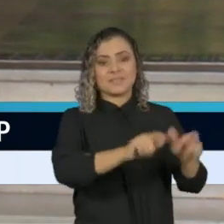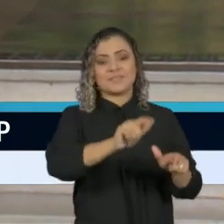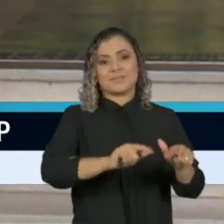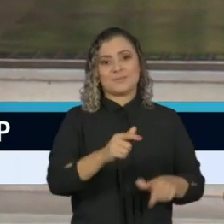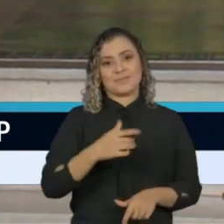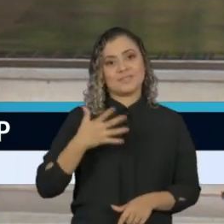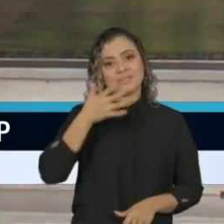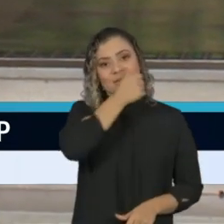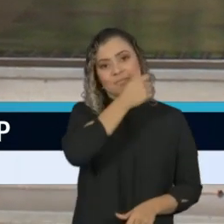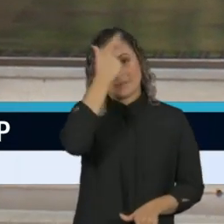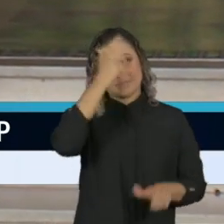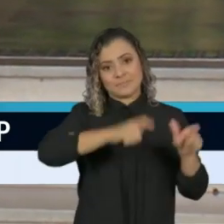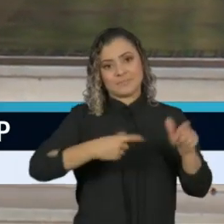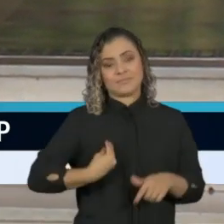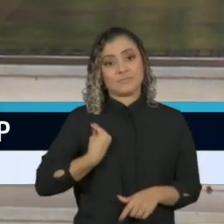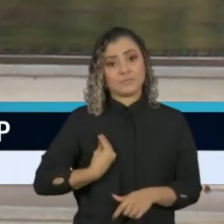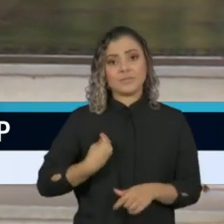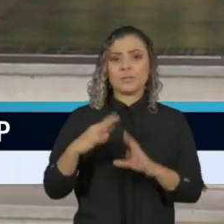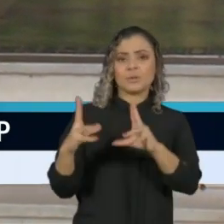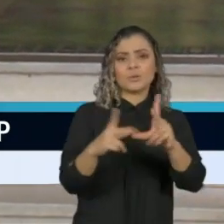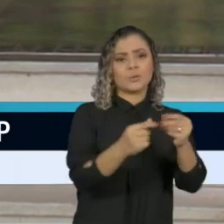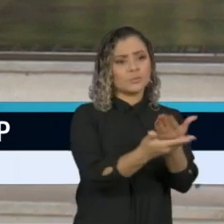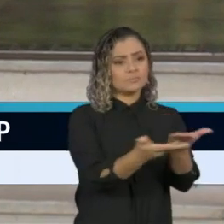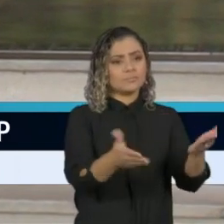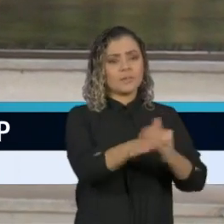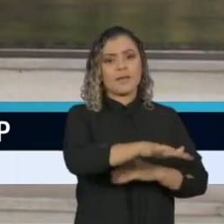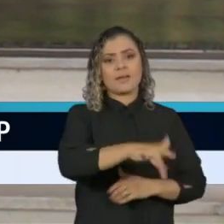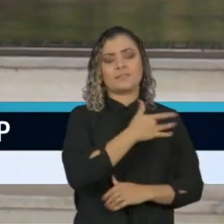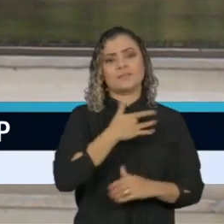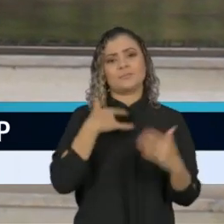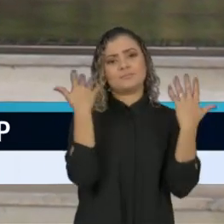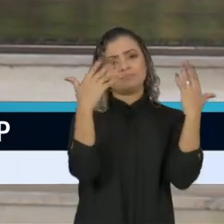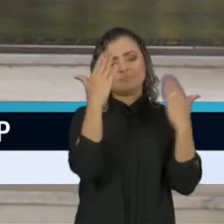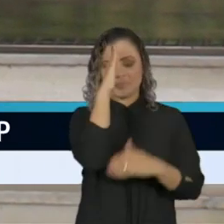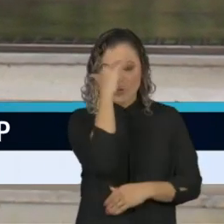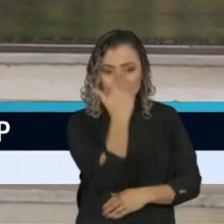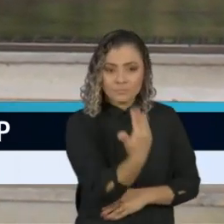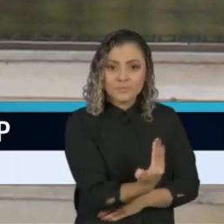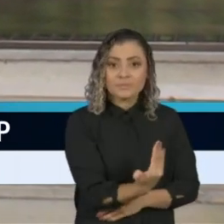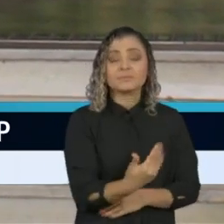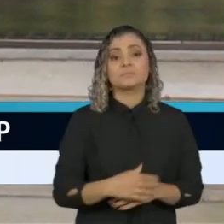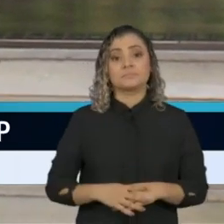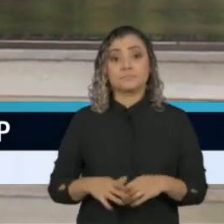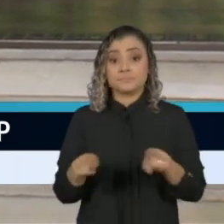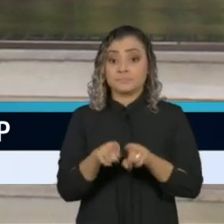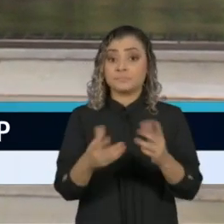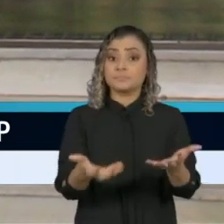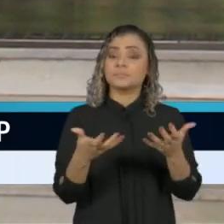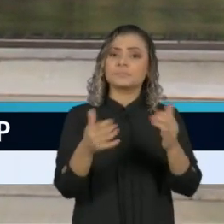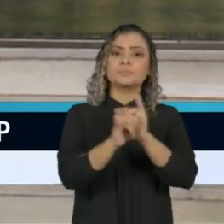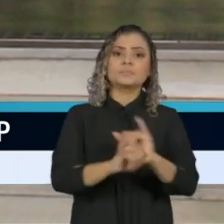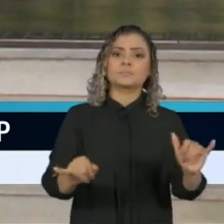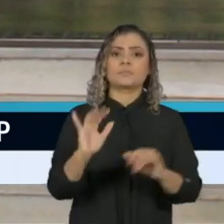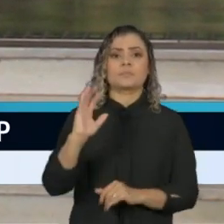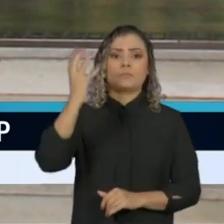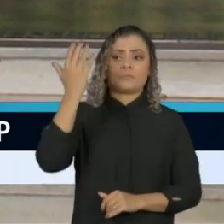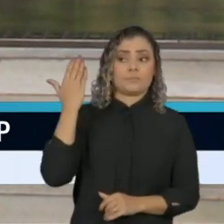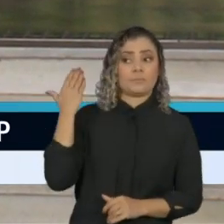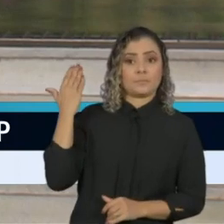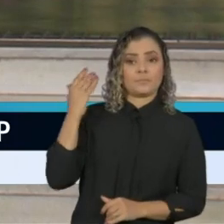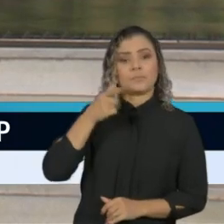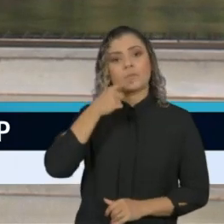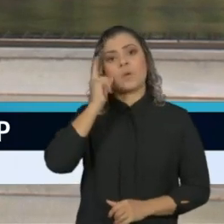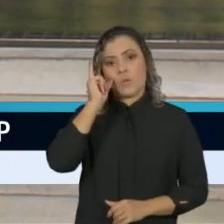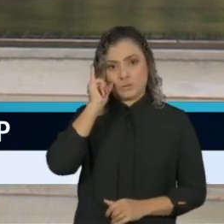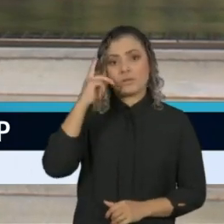para salvar vidas. A todos vocês, a nossa homenagem. Quero destacar aqui um fato que ocorreu